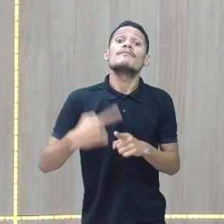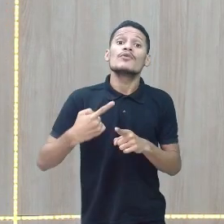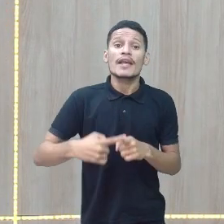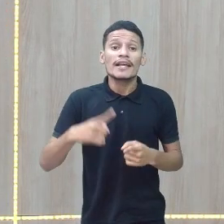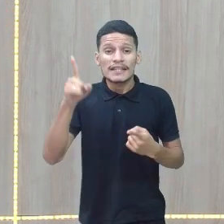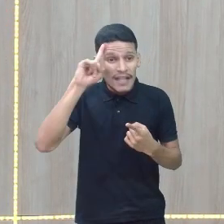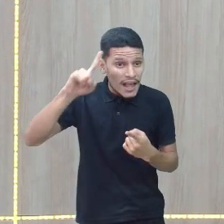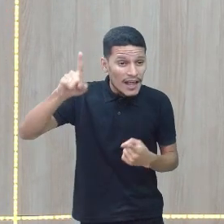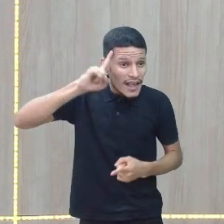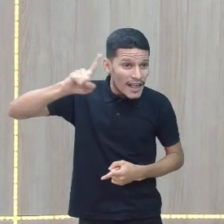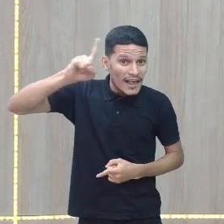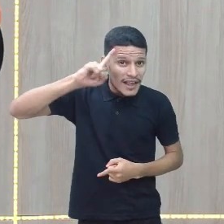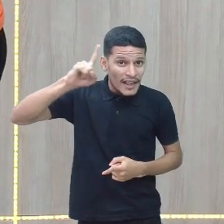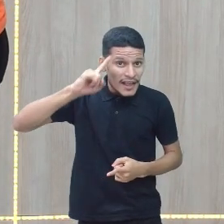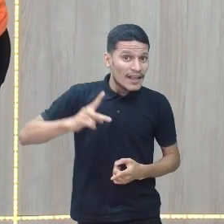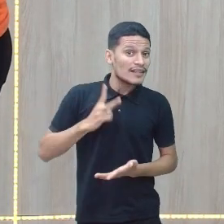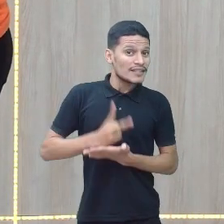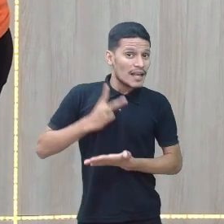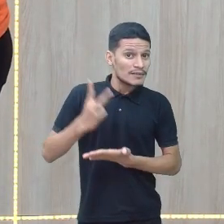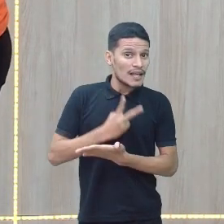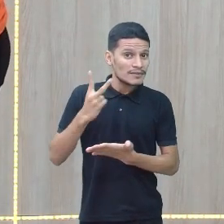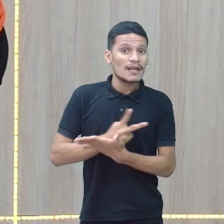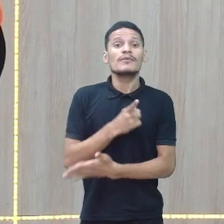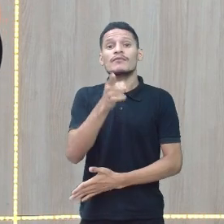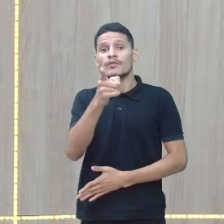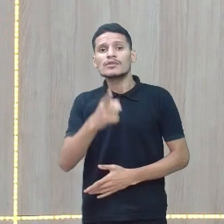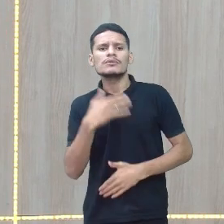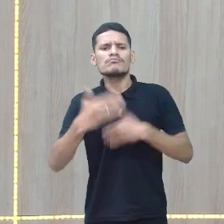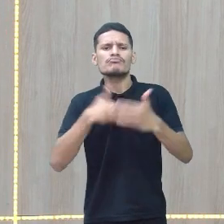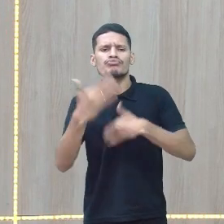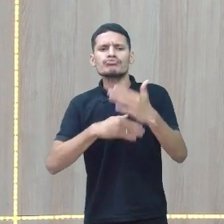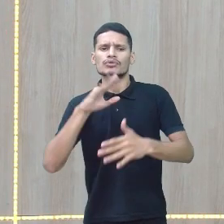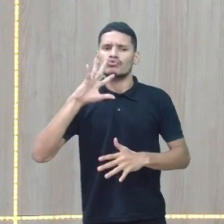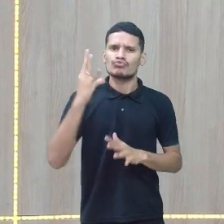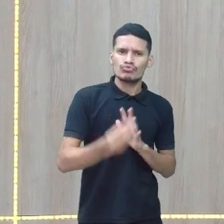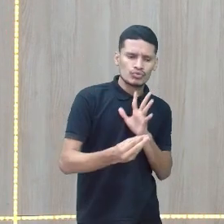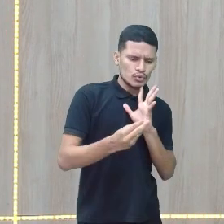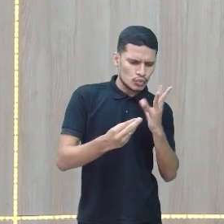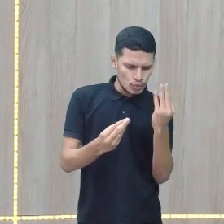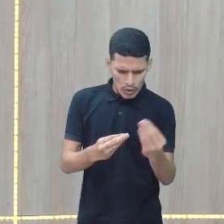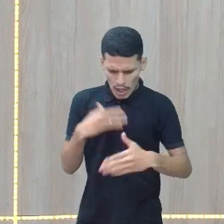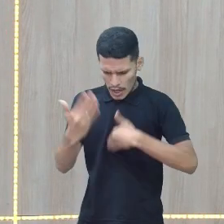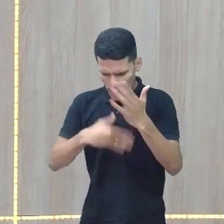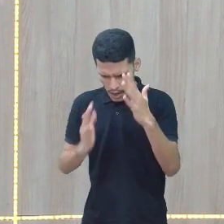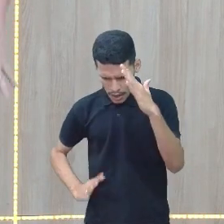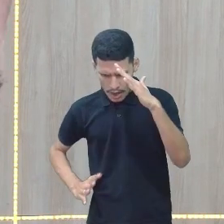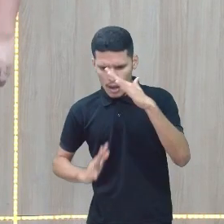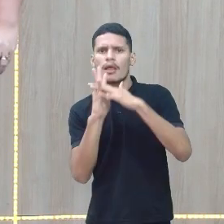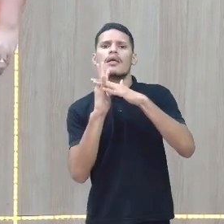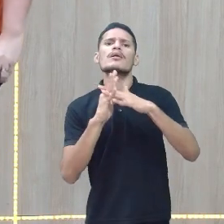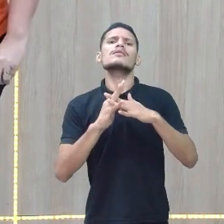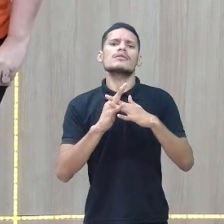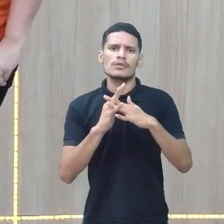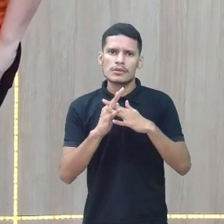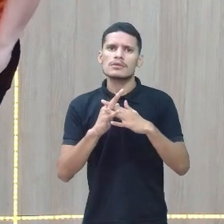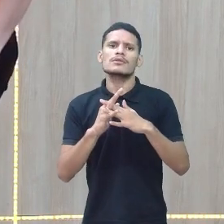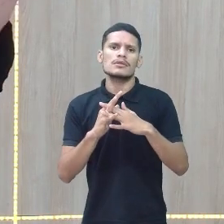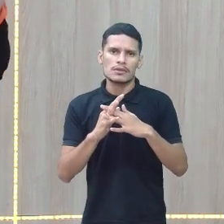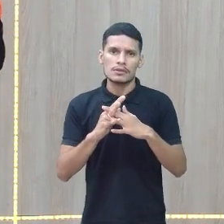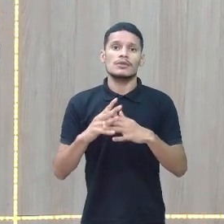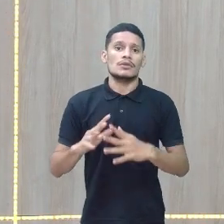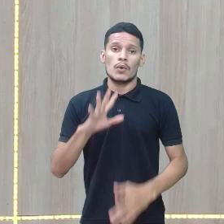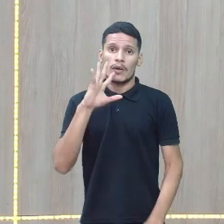cada dia vocês vão avançando nesse conhecimento e se tornando assim, sabe, expert no conhecimento, não